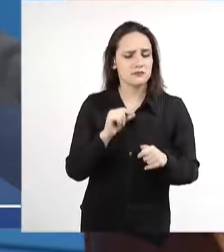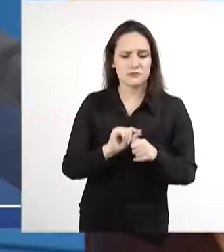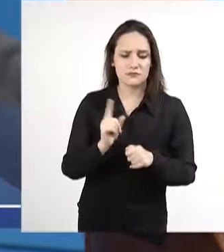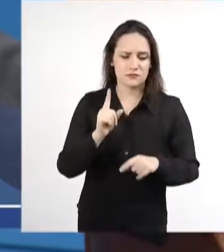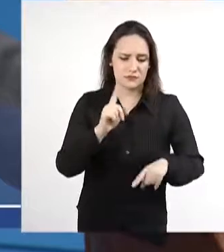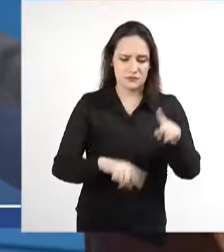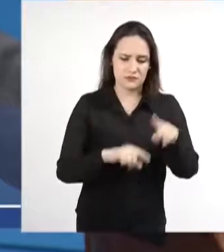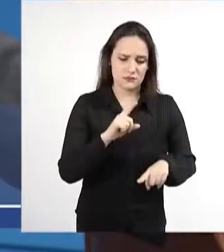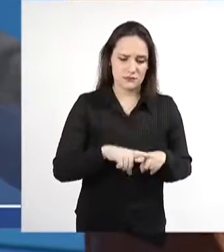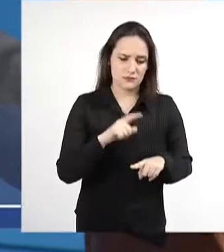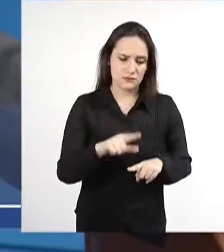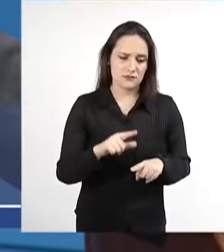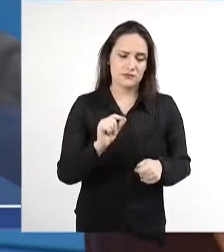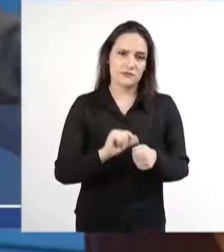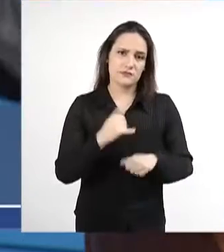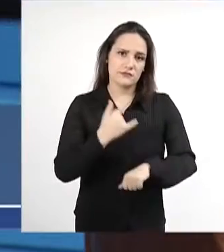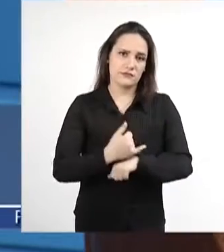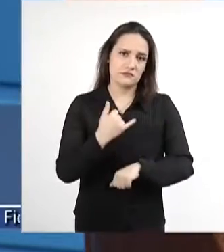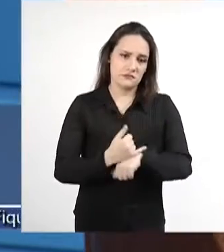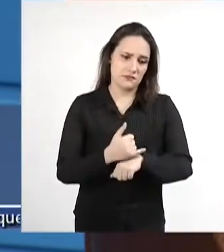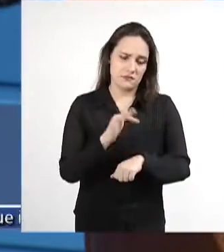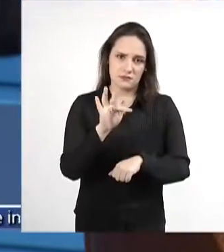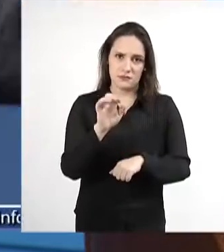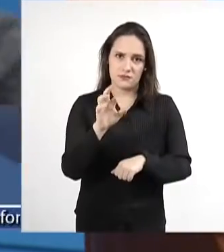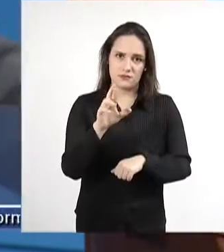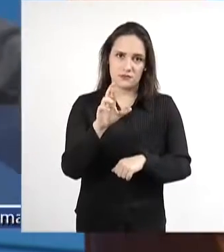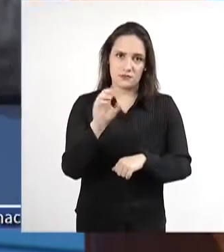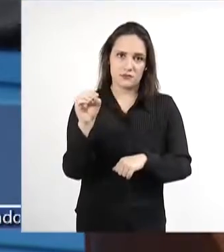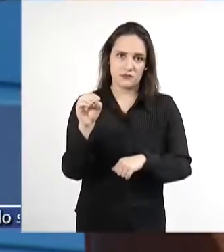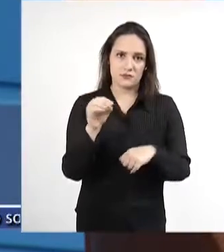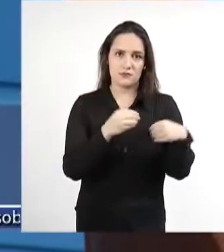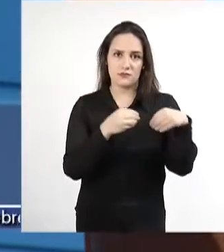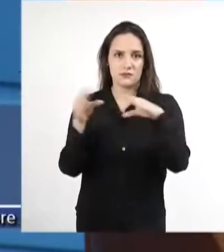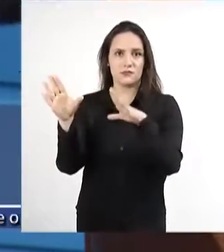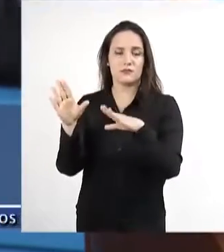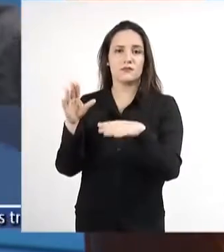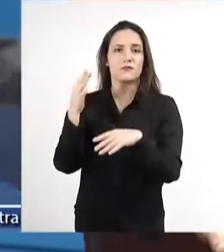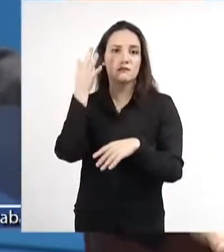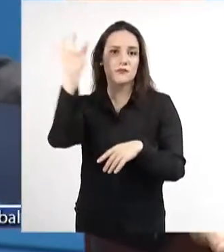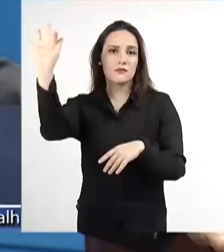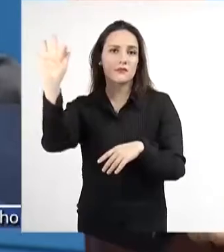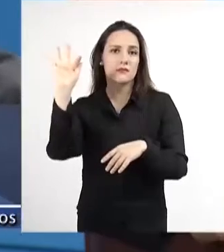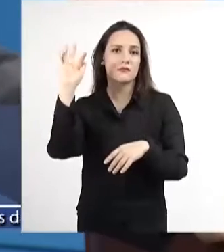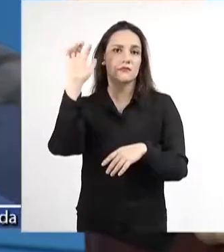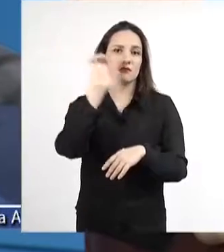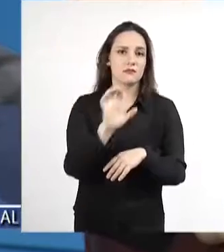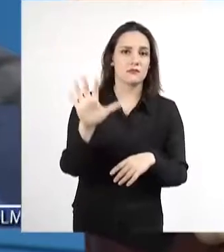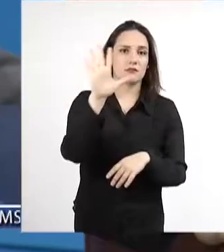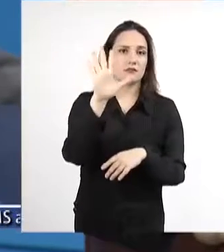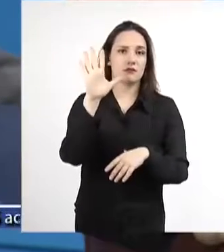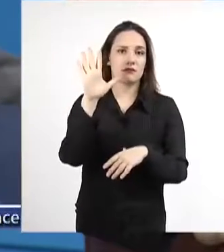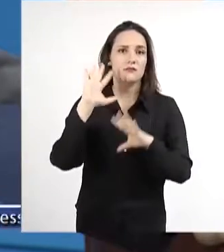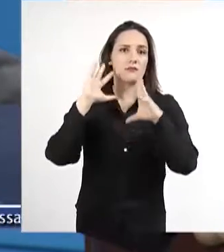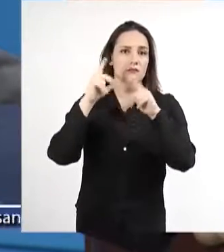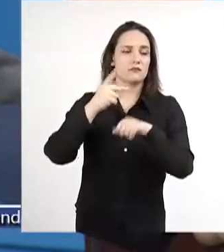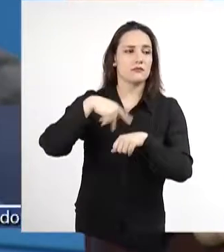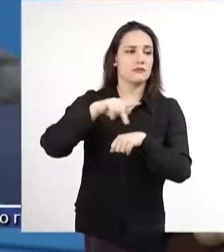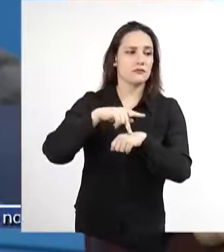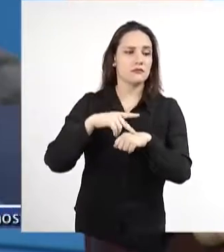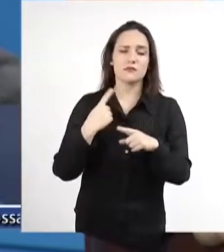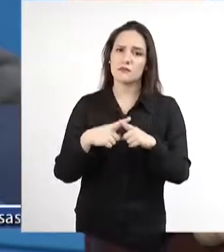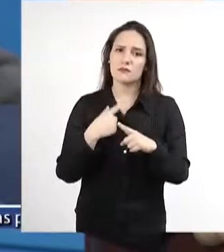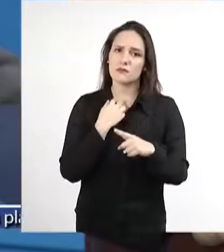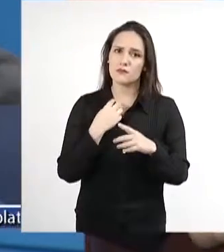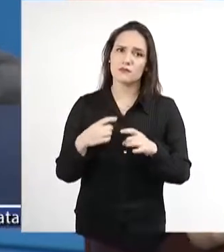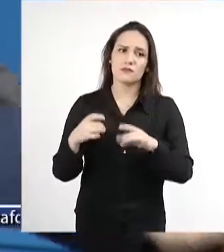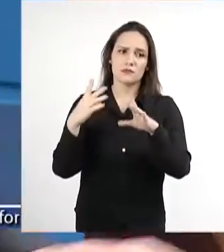transportar o ferro no navio para a França, para a Europa, para os países do mundo? Por que a gente